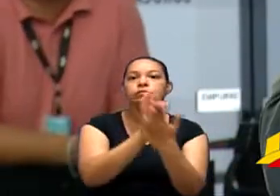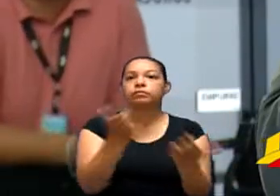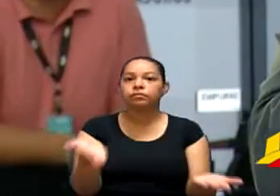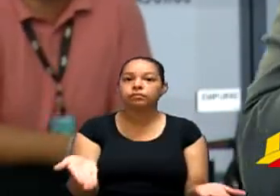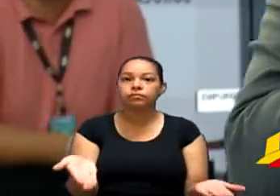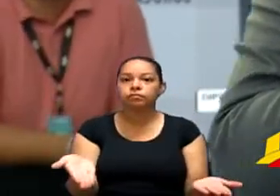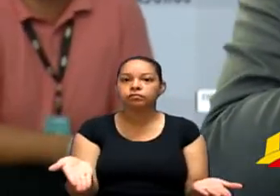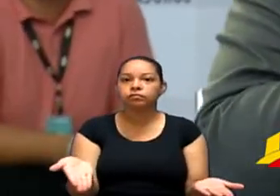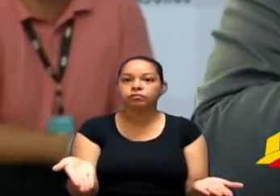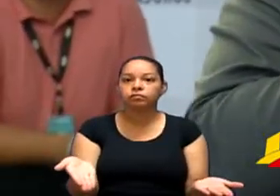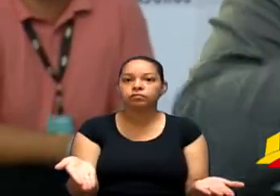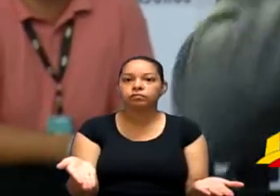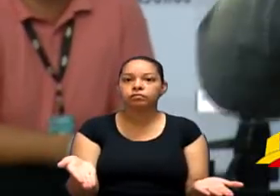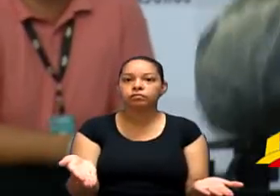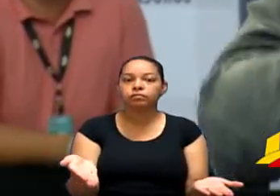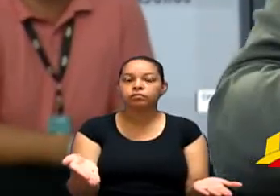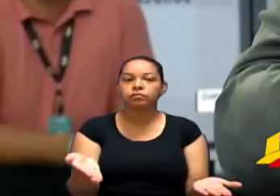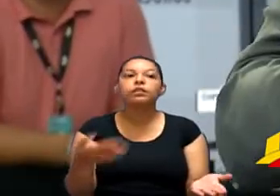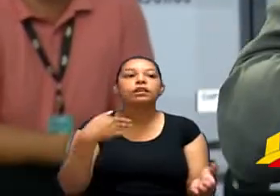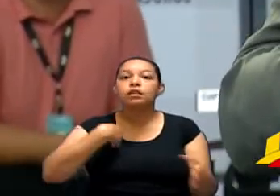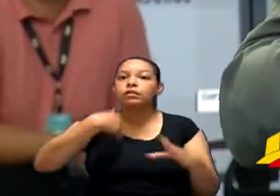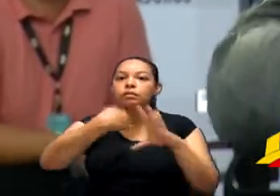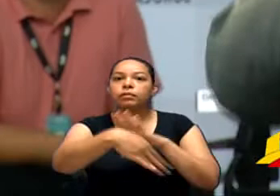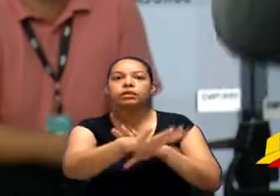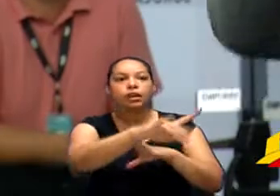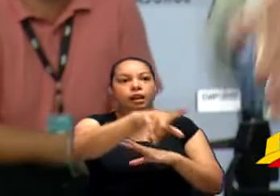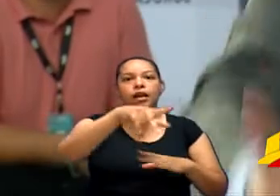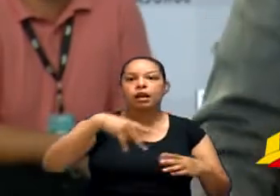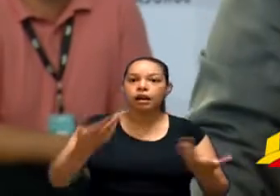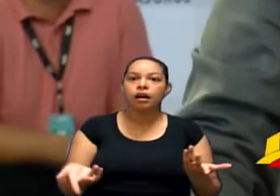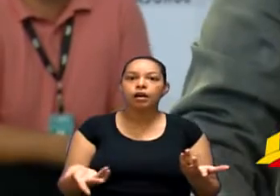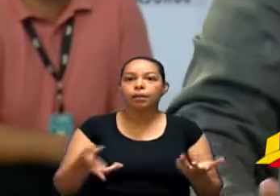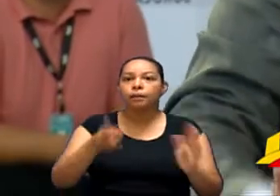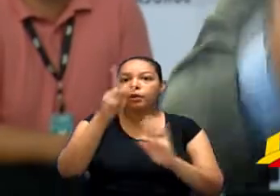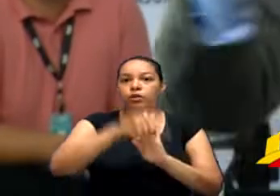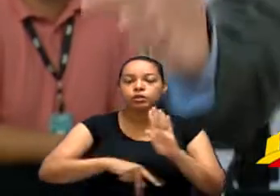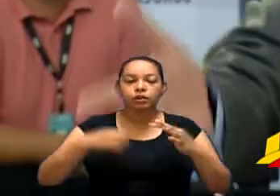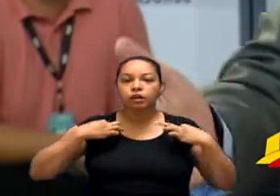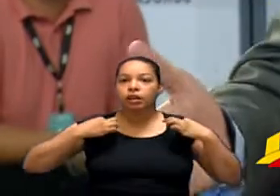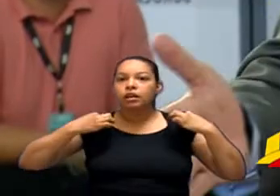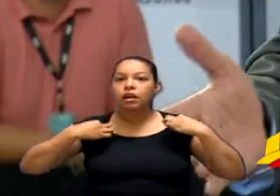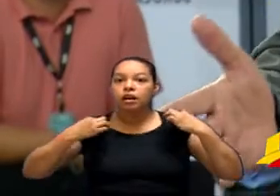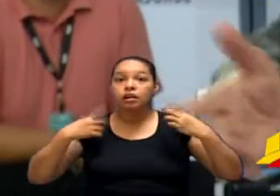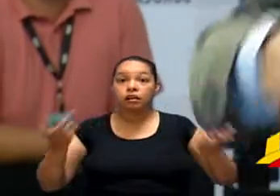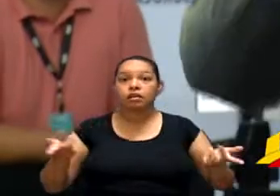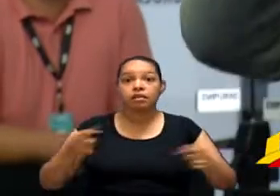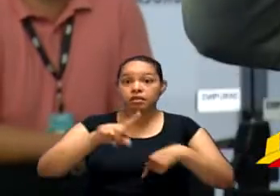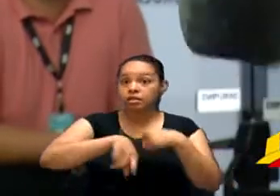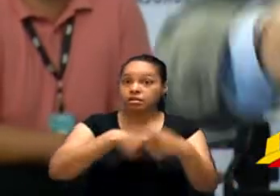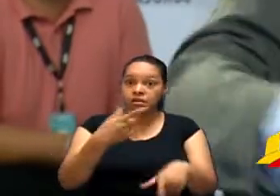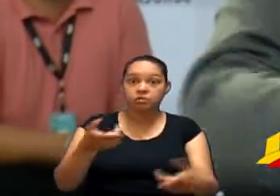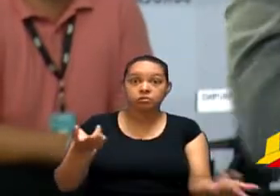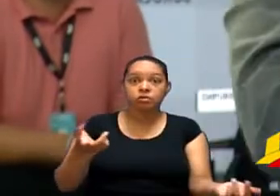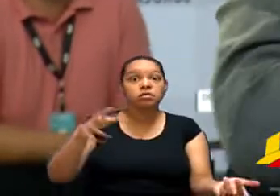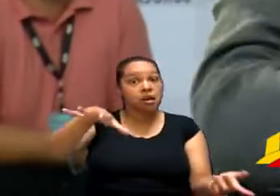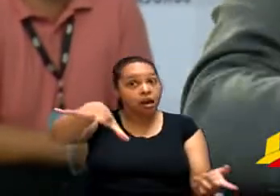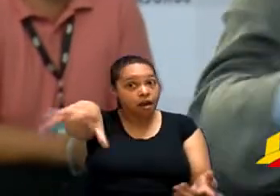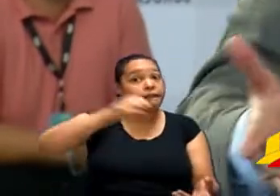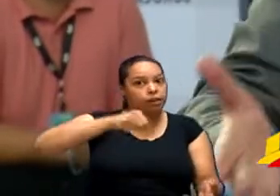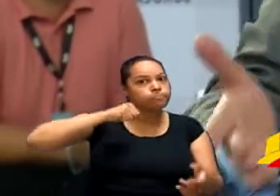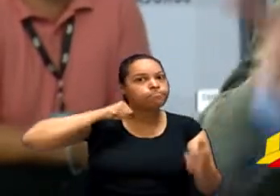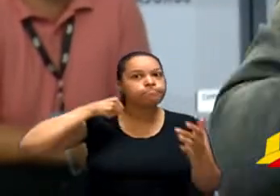aí você manda um projeto desse do uniforme e ninguém responde vão pegar você você já tá aqui